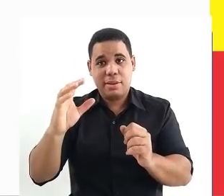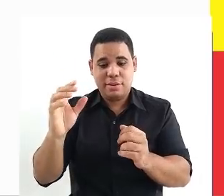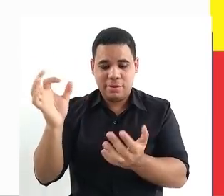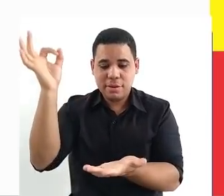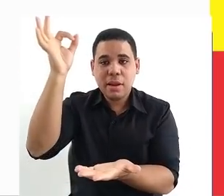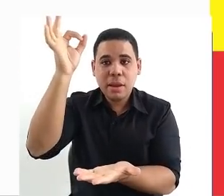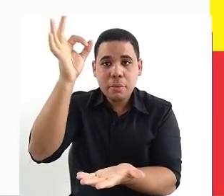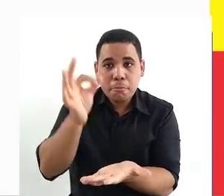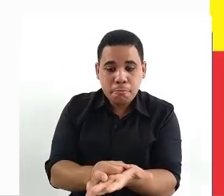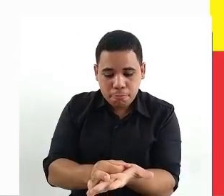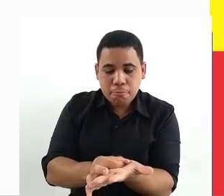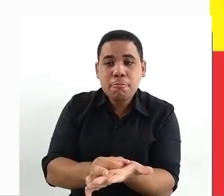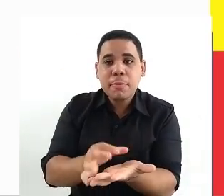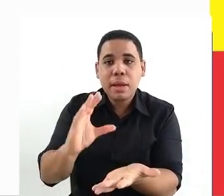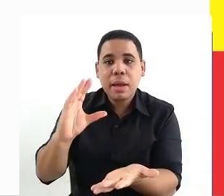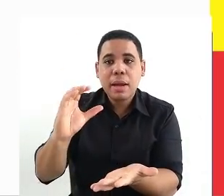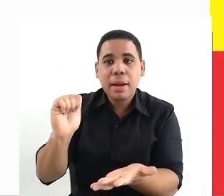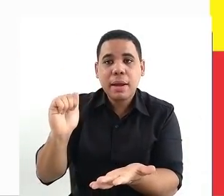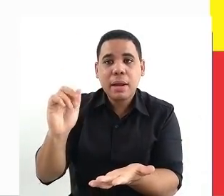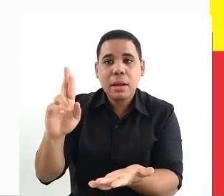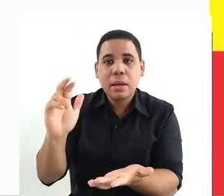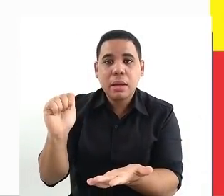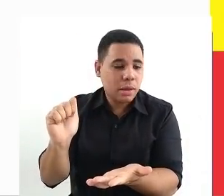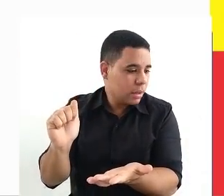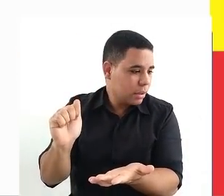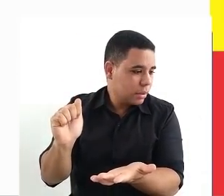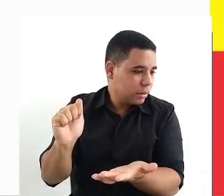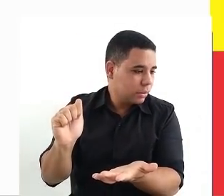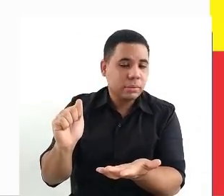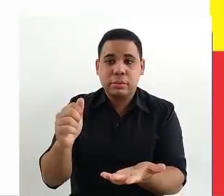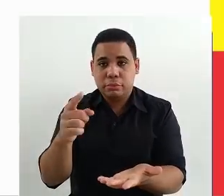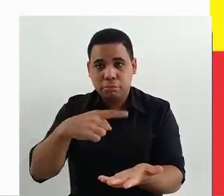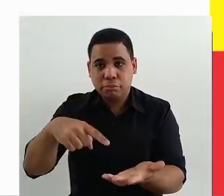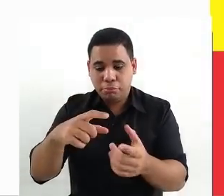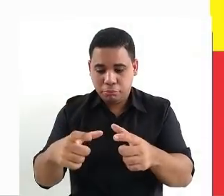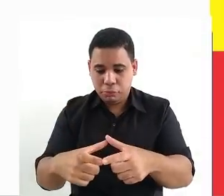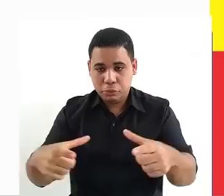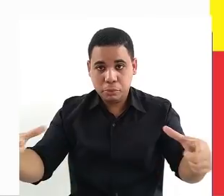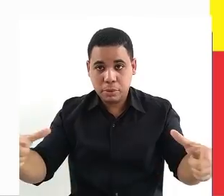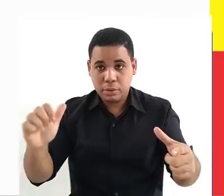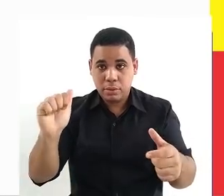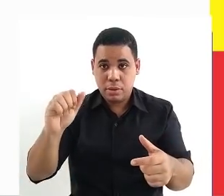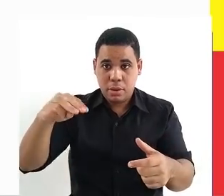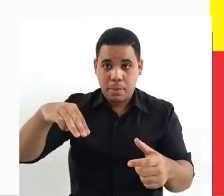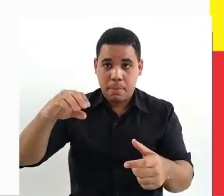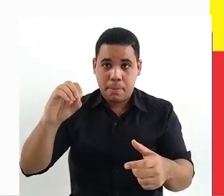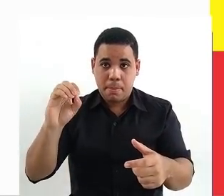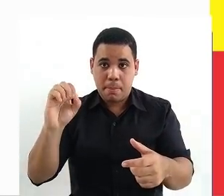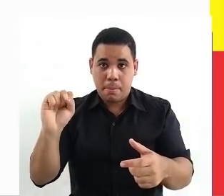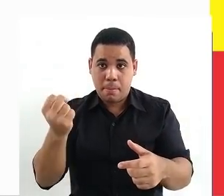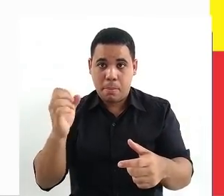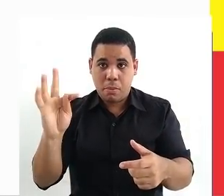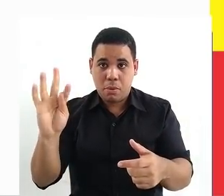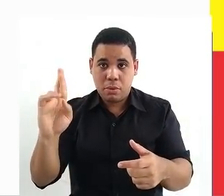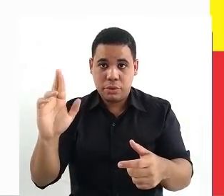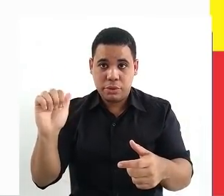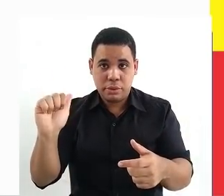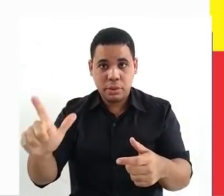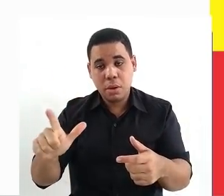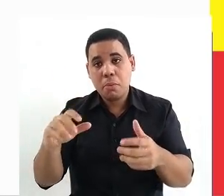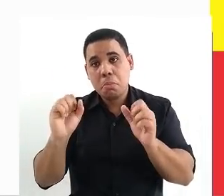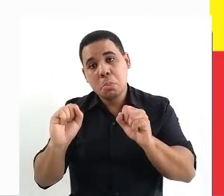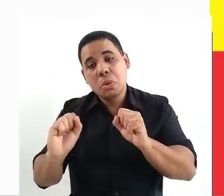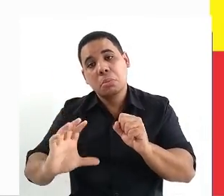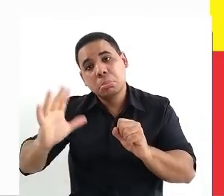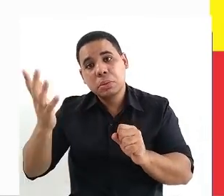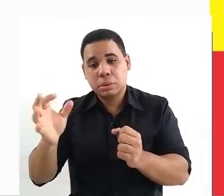massa. O evento que a gente quer que ocorra é que caia o quê? Cara. Qual é a possibilidade